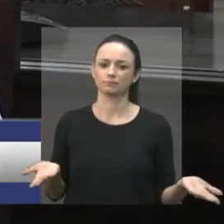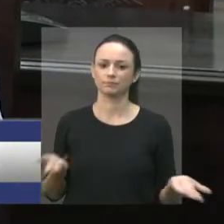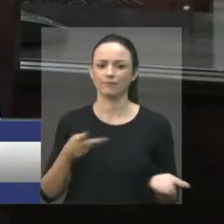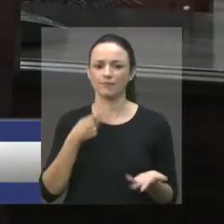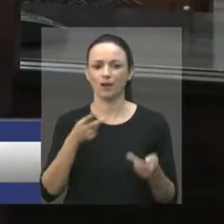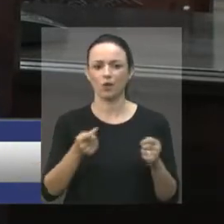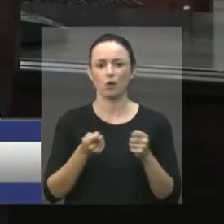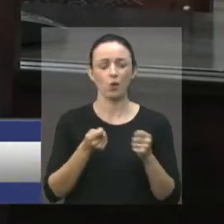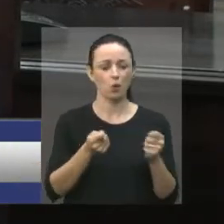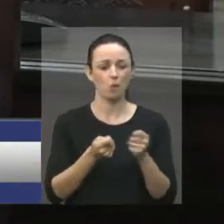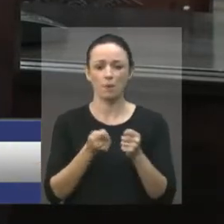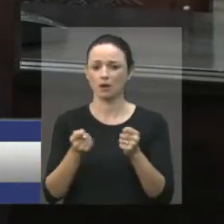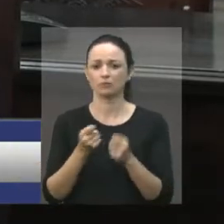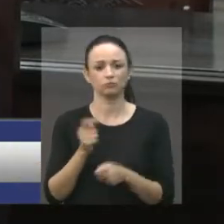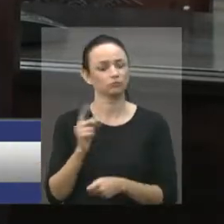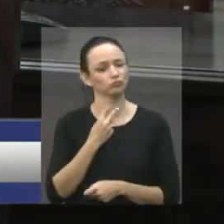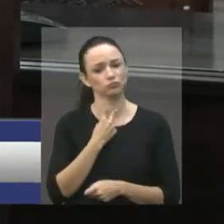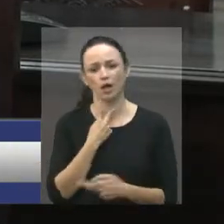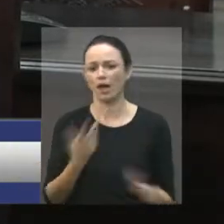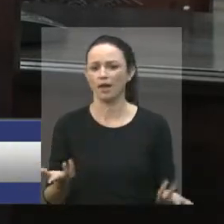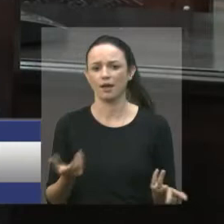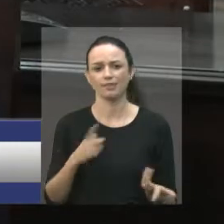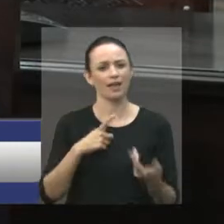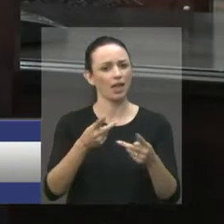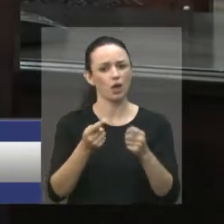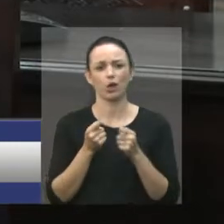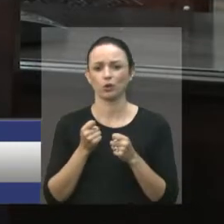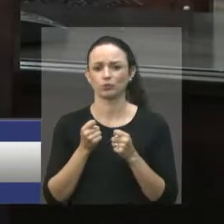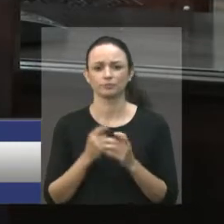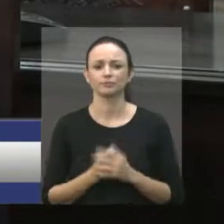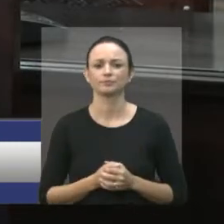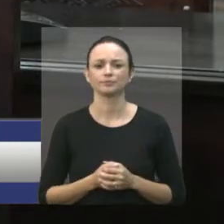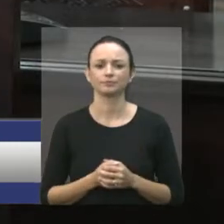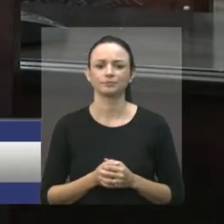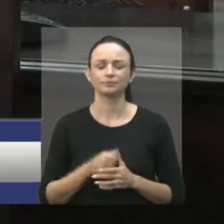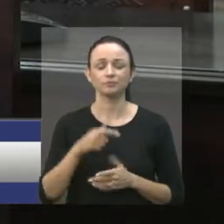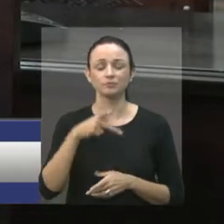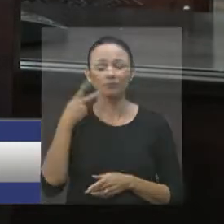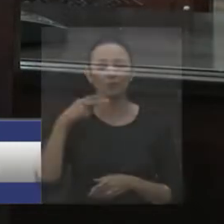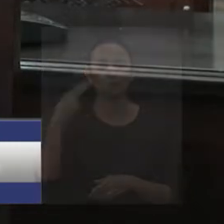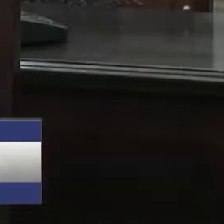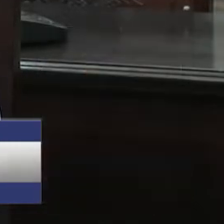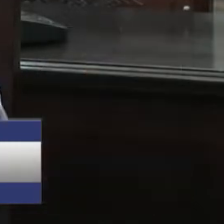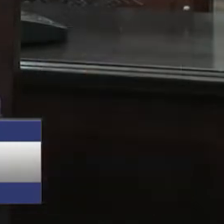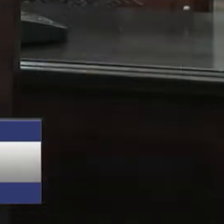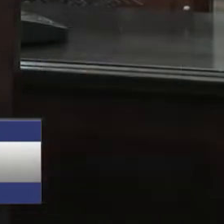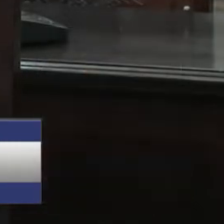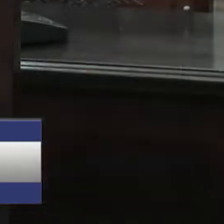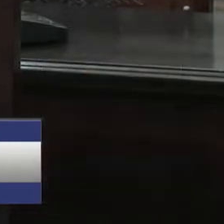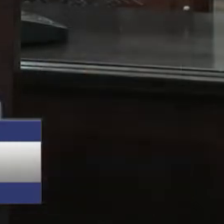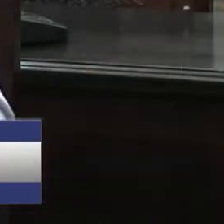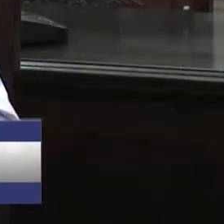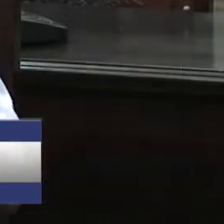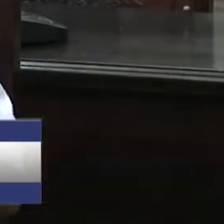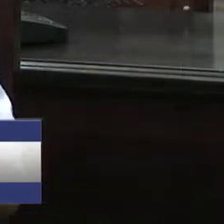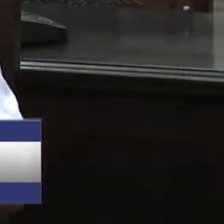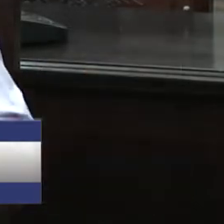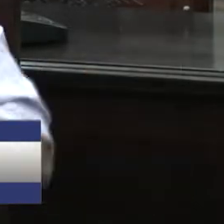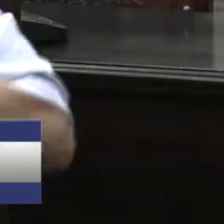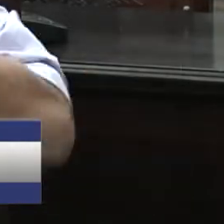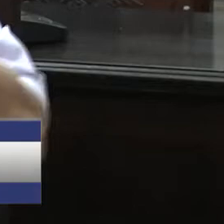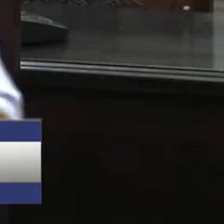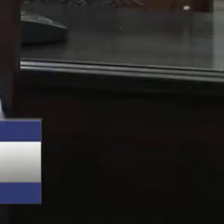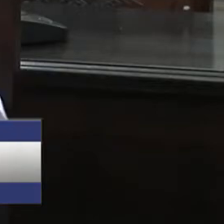economia, não dá para falar que está economizando. O que o vereador Luizinho coloca é real. Está esperando os 2 últimos anos